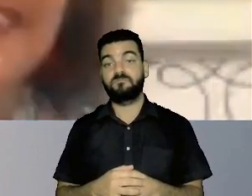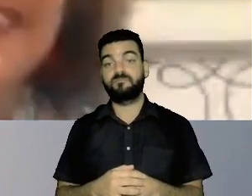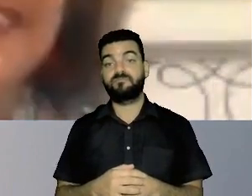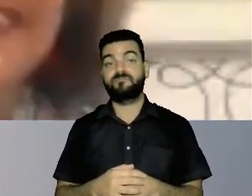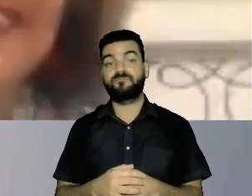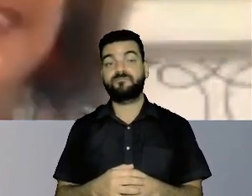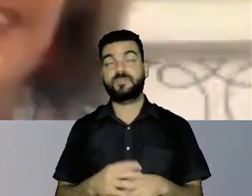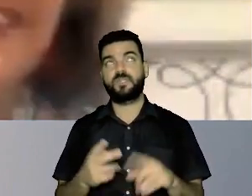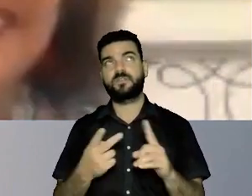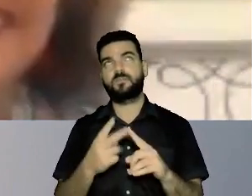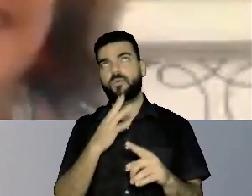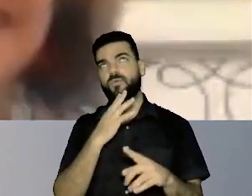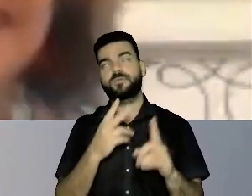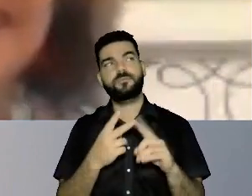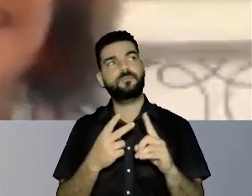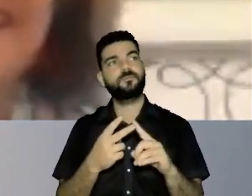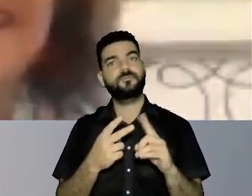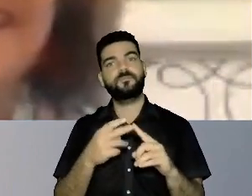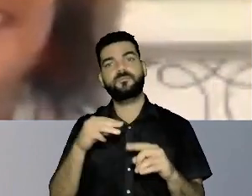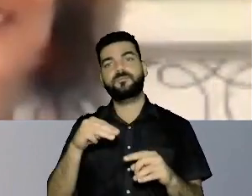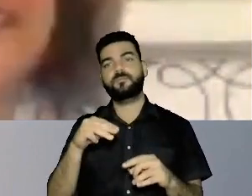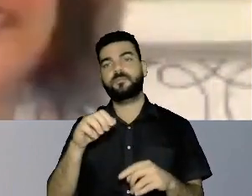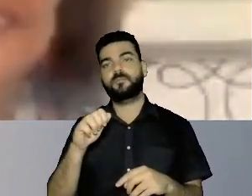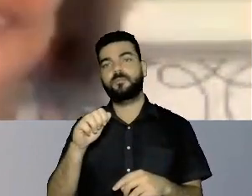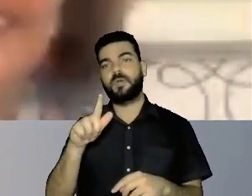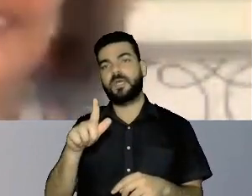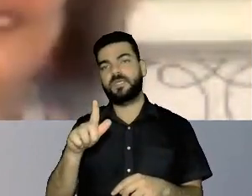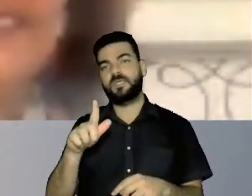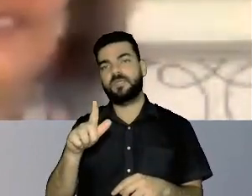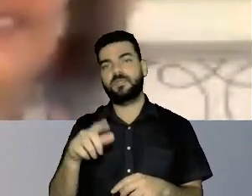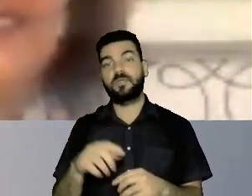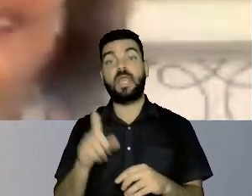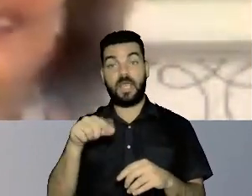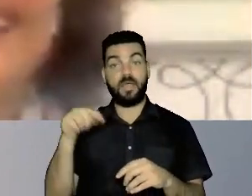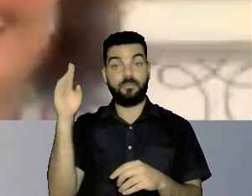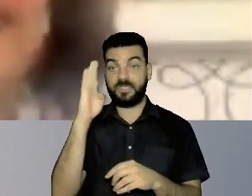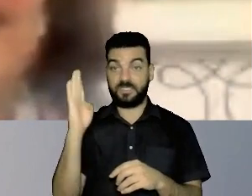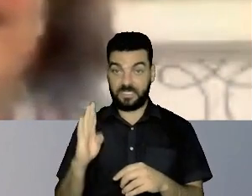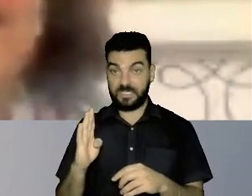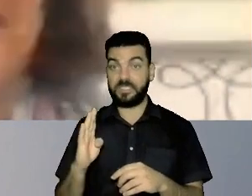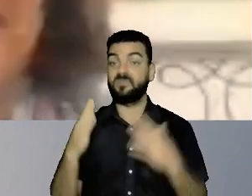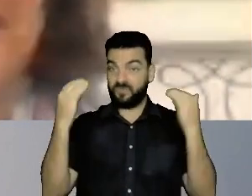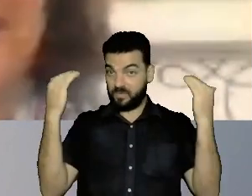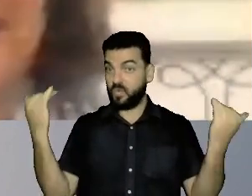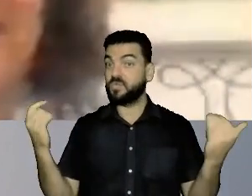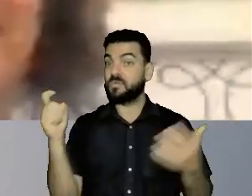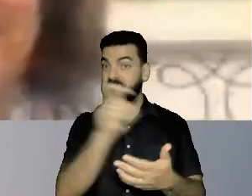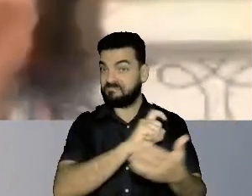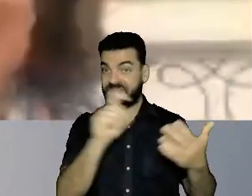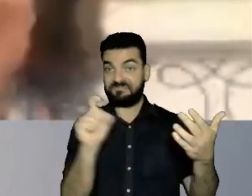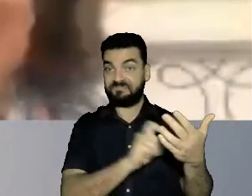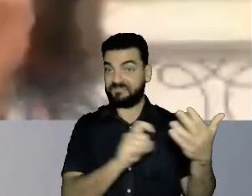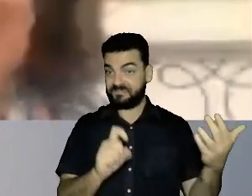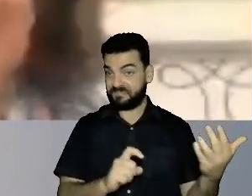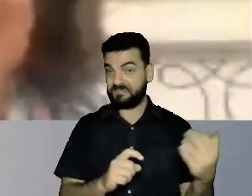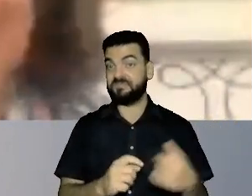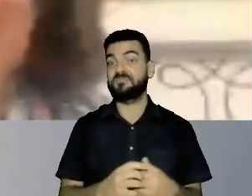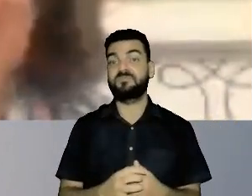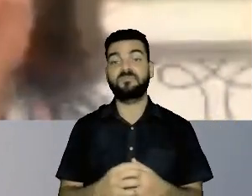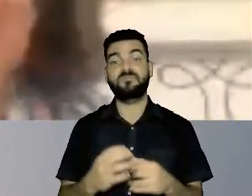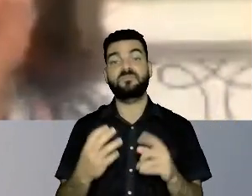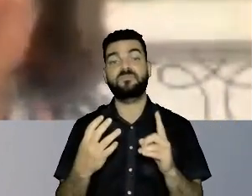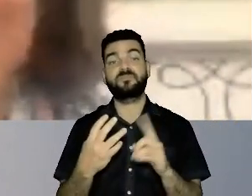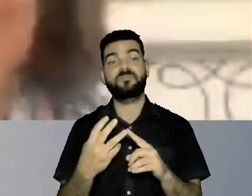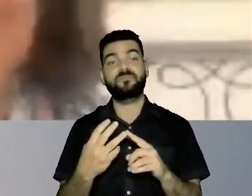em Nova York, é uma equatoriana que venceu nesse mundo do grafite. Eu vou lembrar aqui da Magma Grella, que é